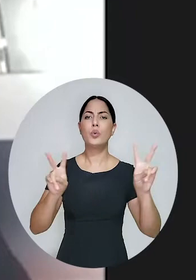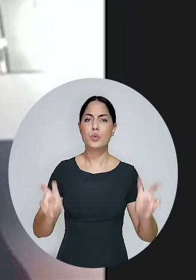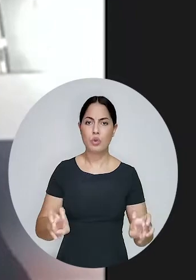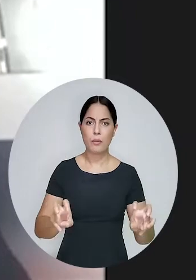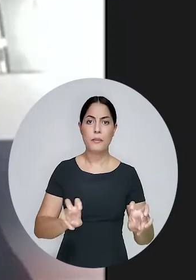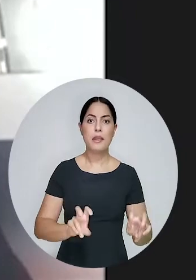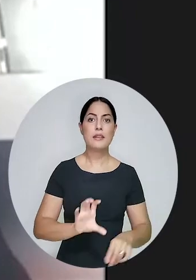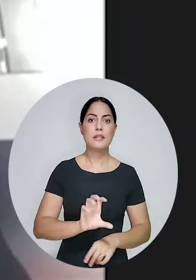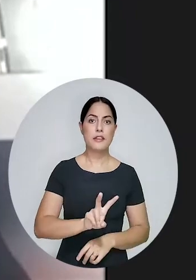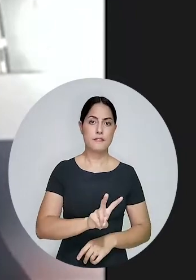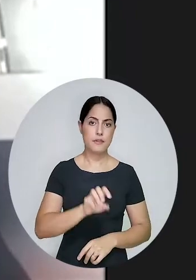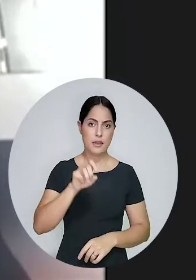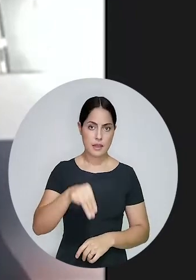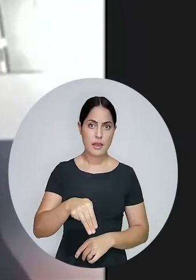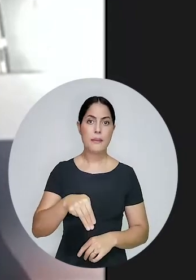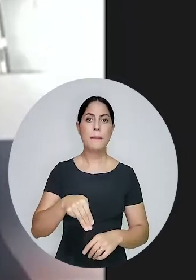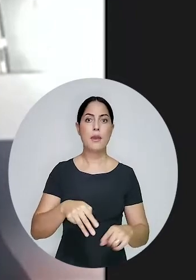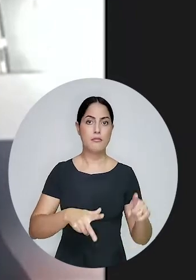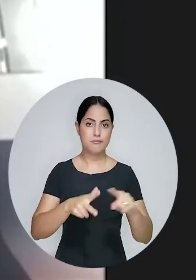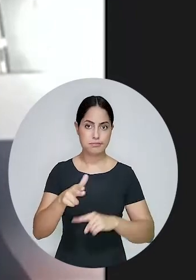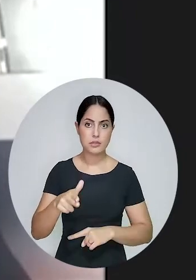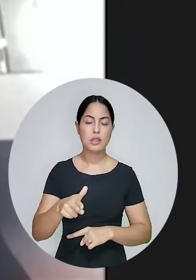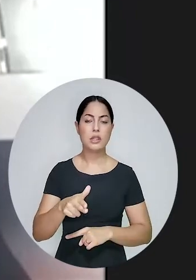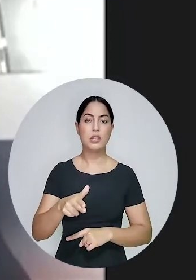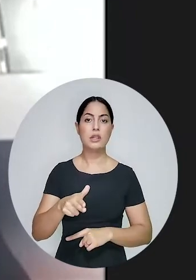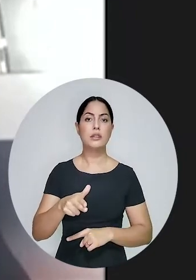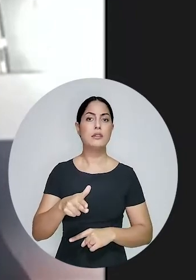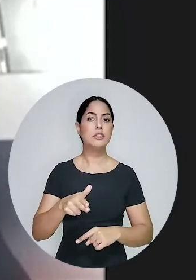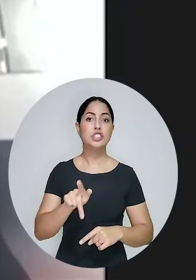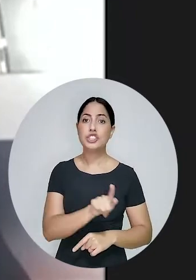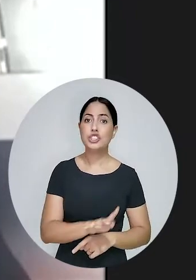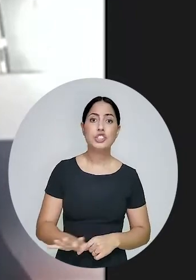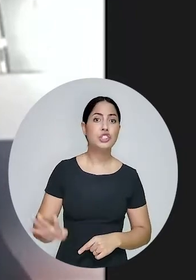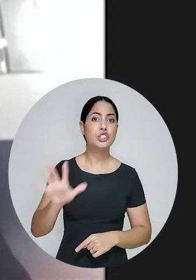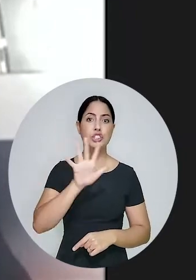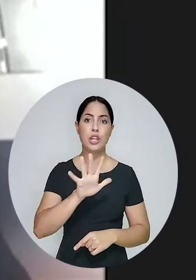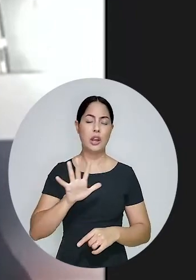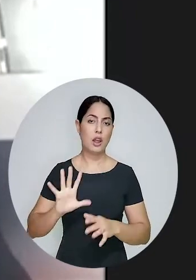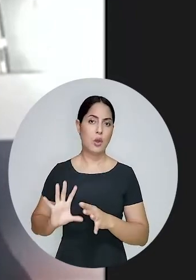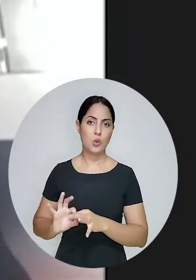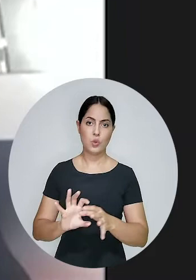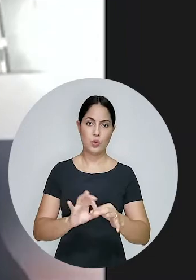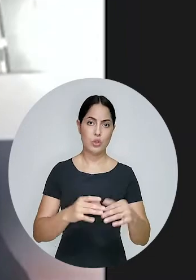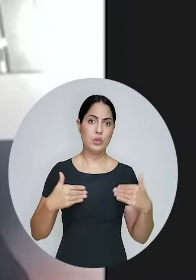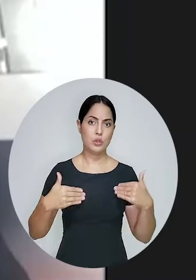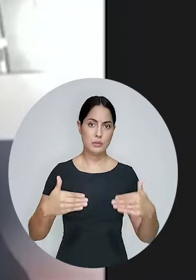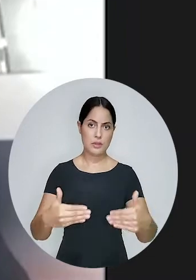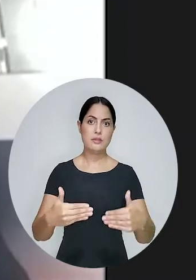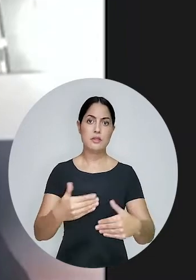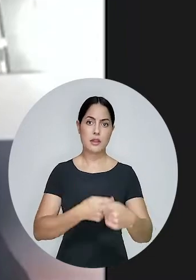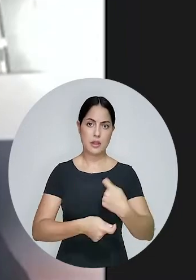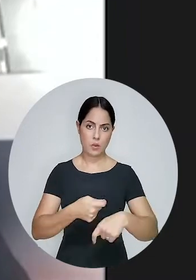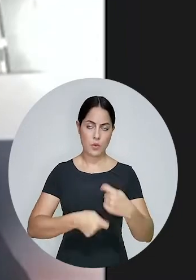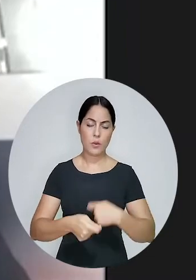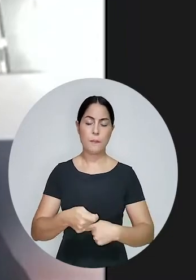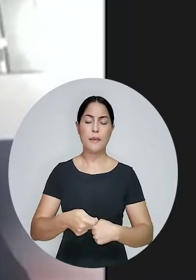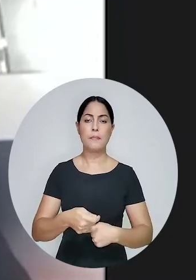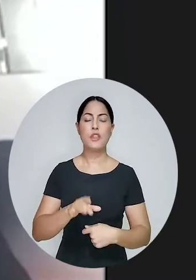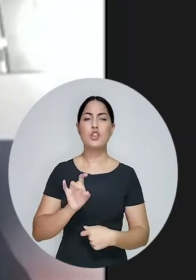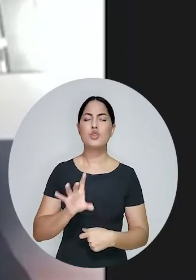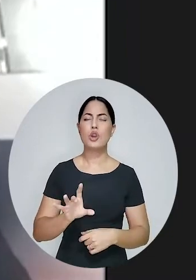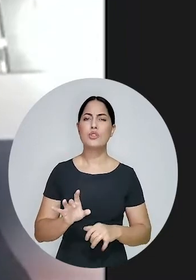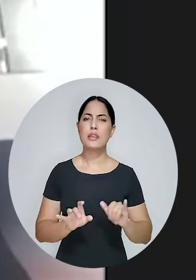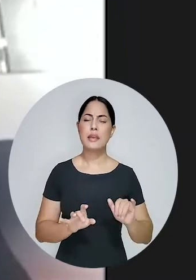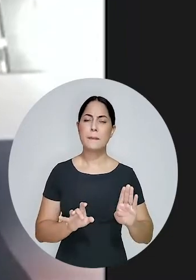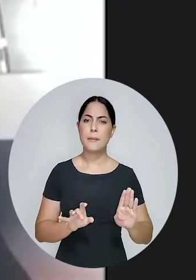o orçamento das entidades ligadas ao Ministério da Economia, exceto, ao que parece, o IBGE, por conta